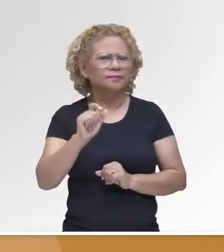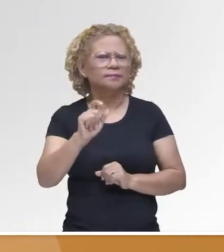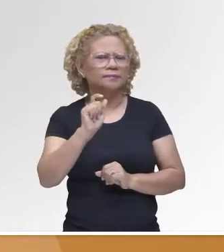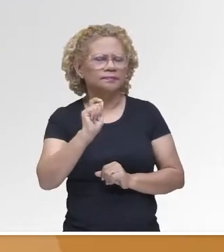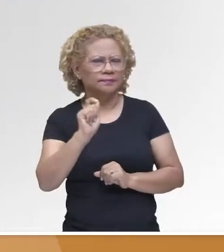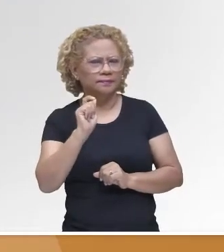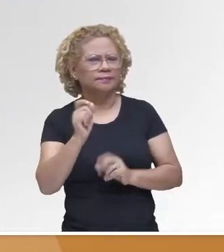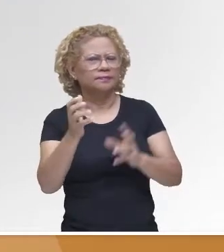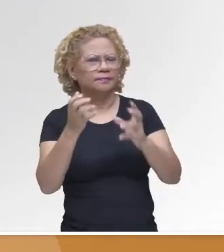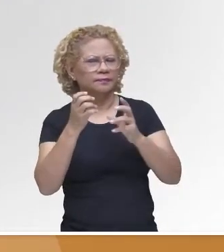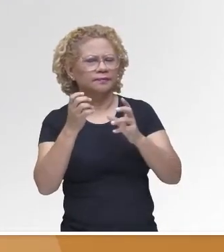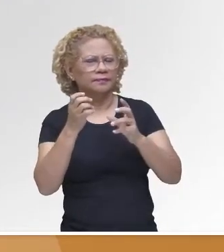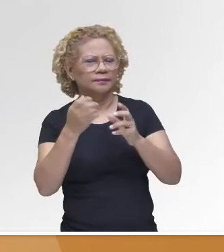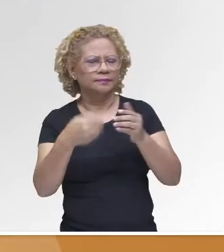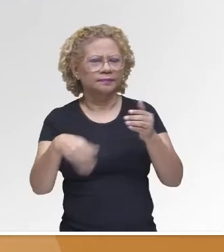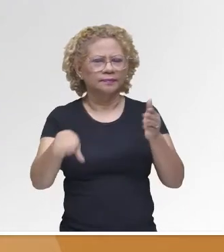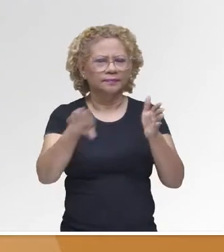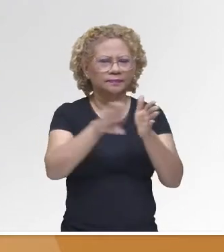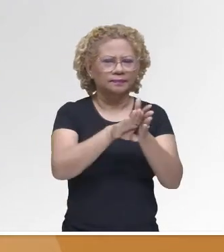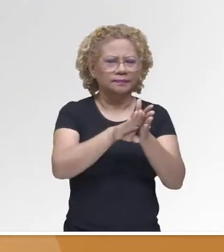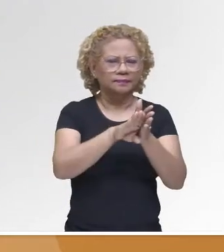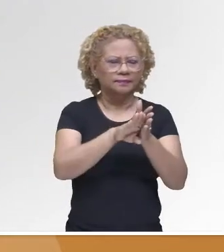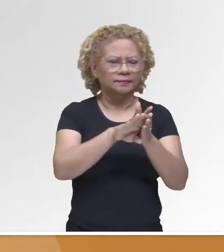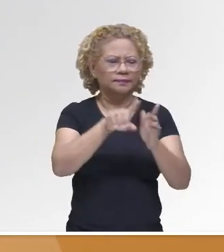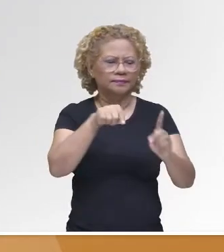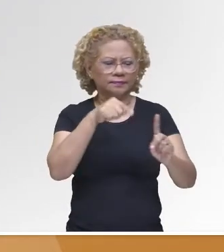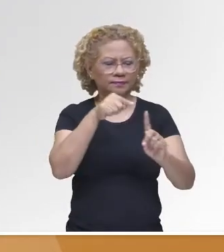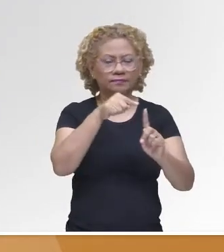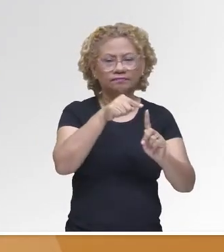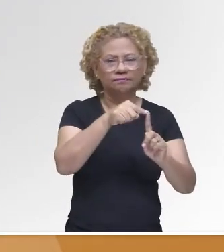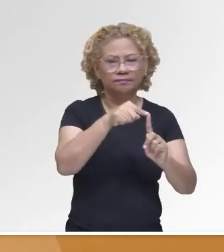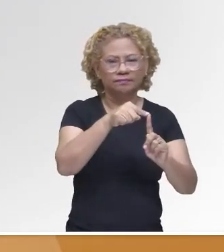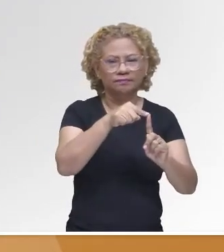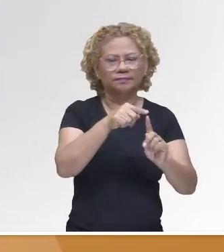objetivo, né? Aquele objetivo ali.